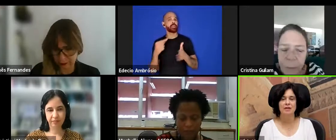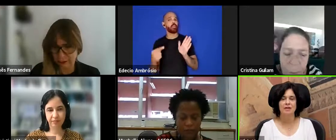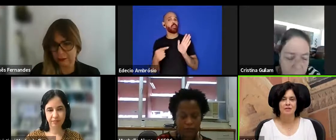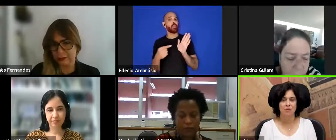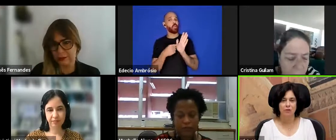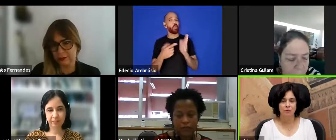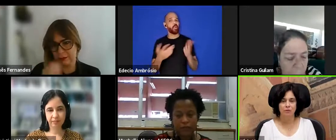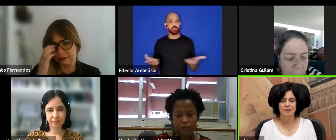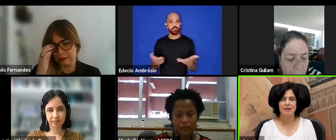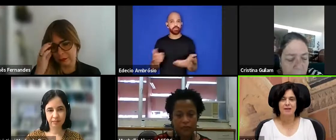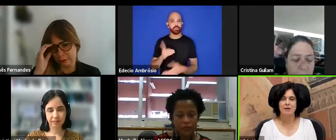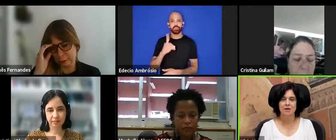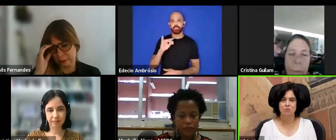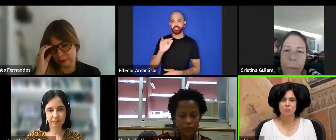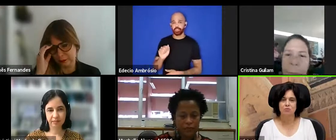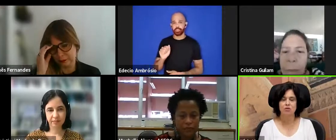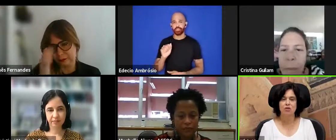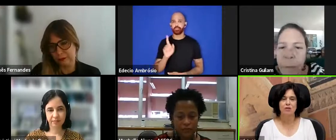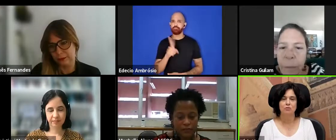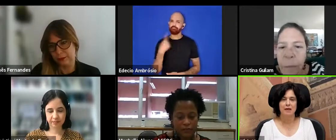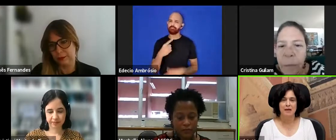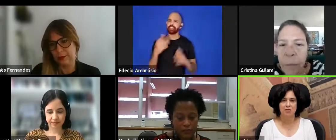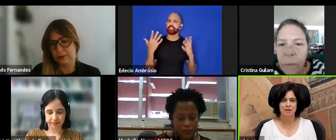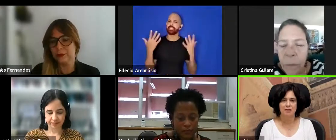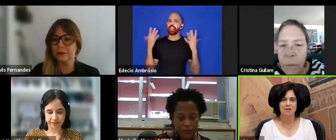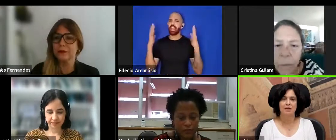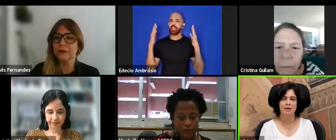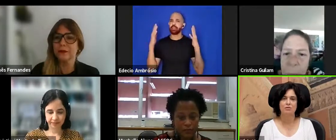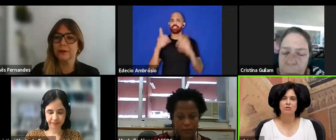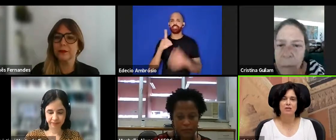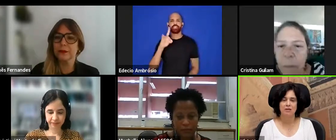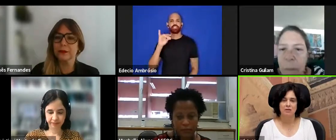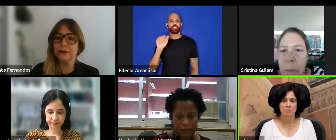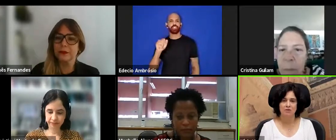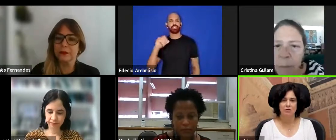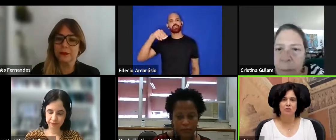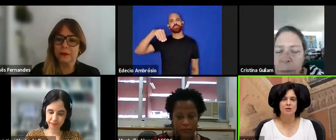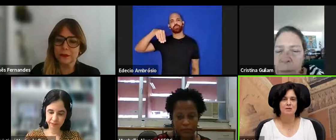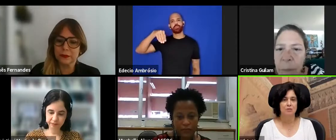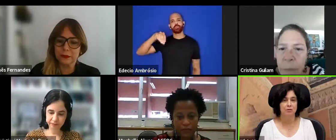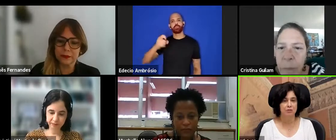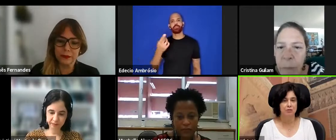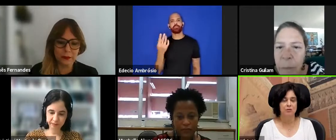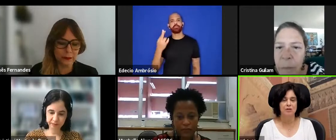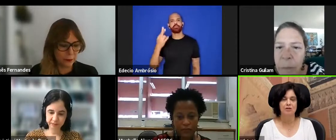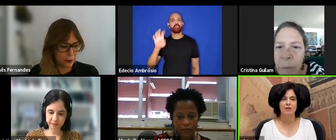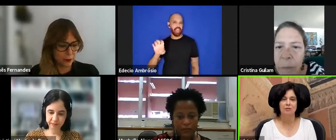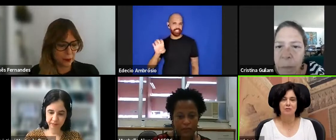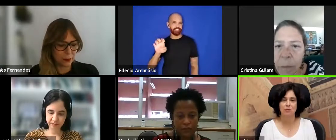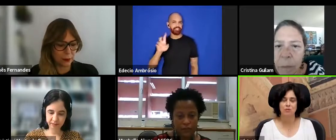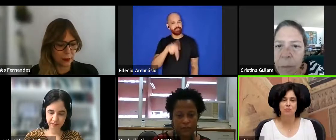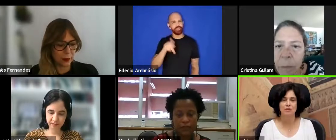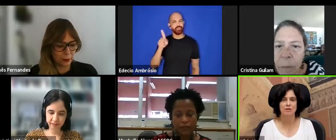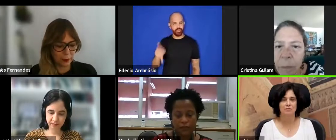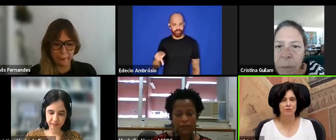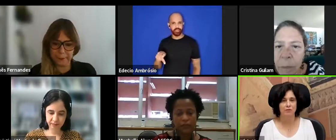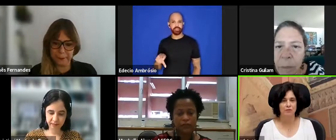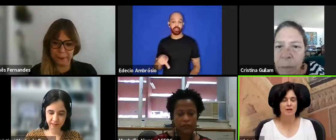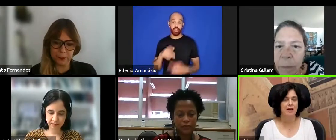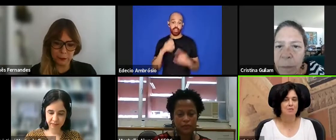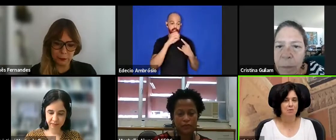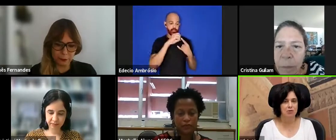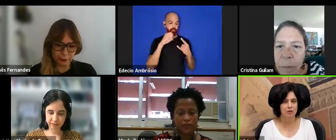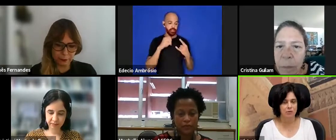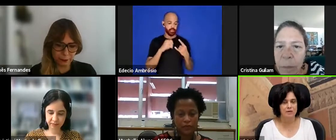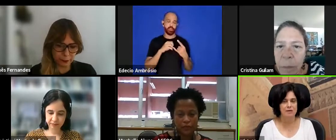hoje, quando celebramos o Dia do Mestre, né, o Dia das Professoras e Professores, que na Fiocruz